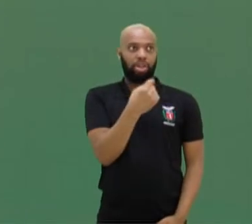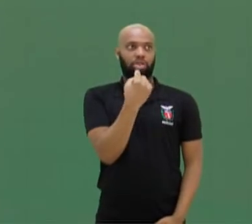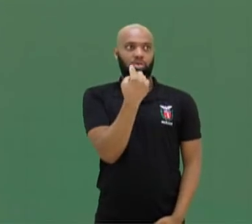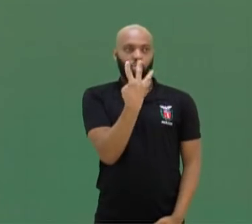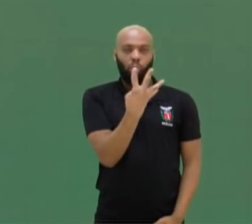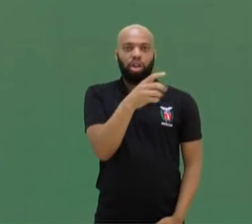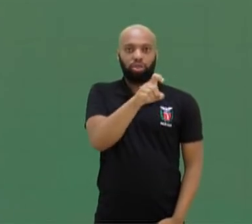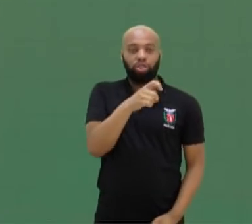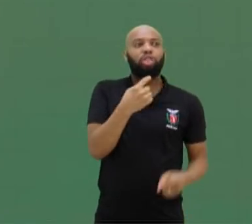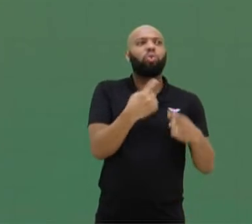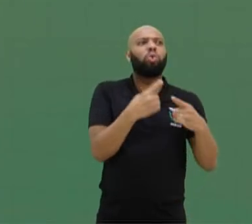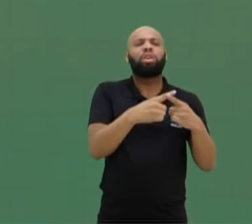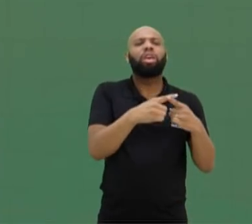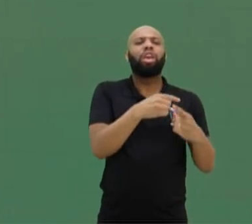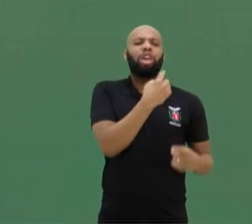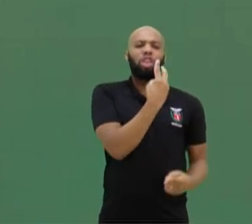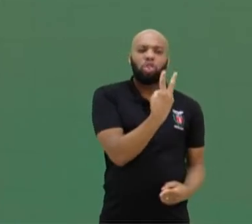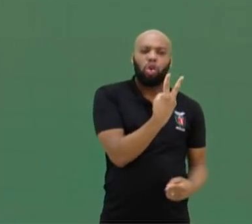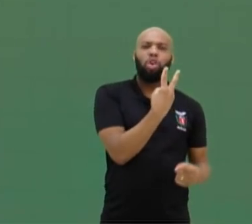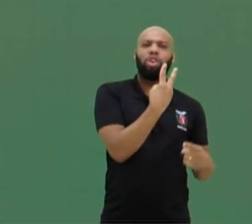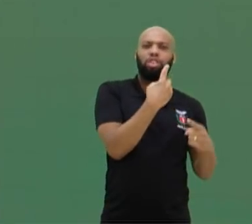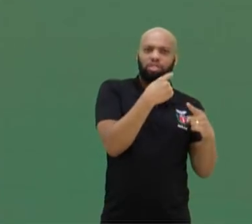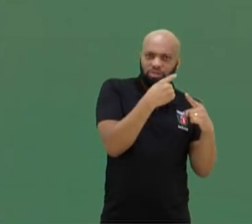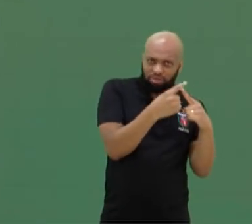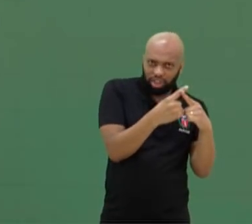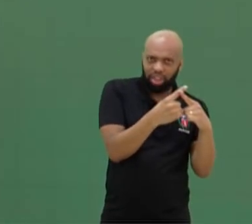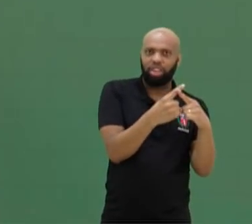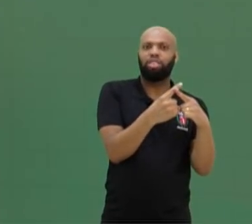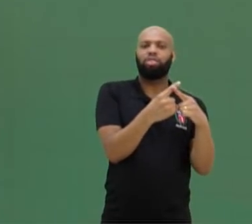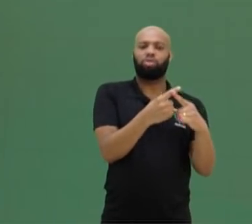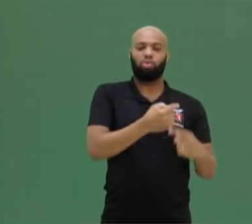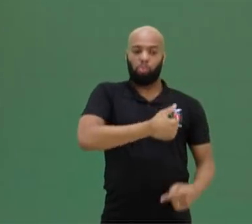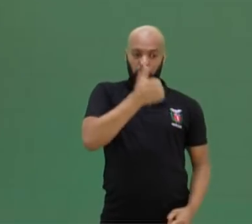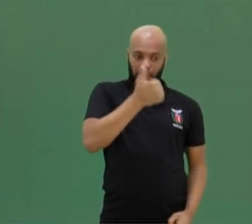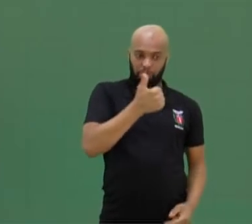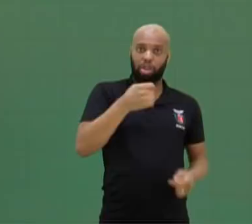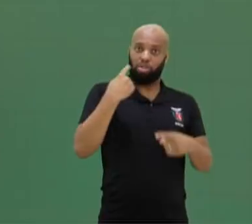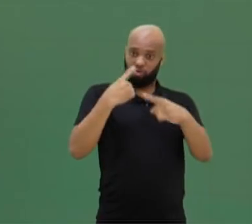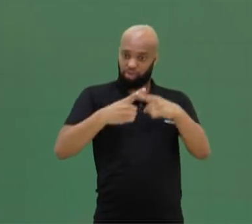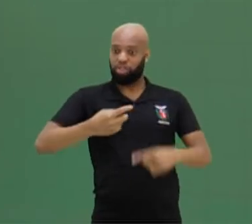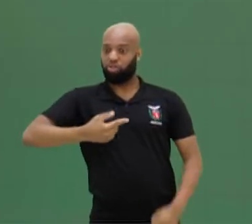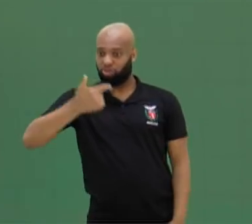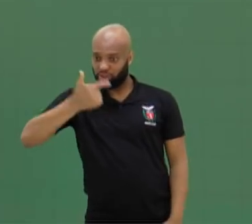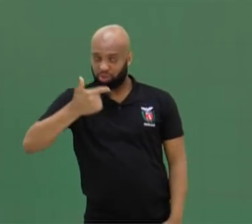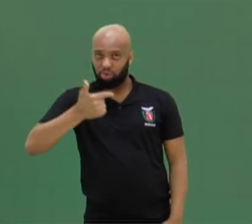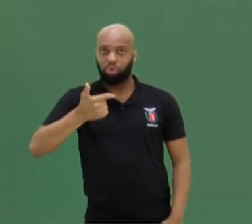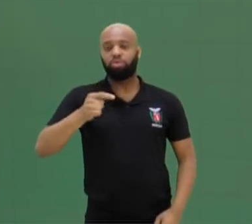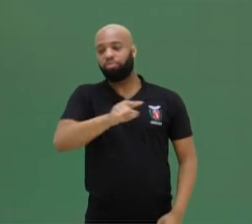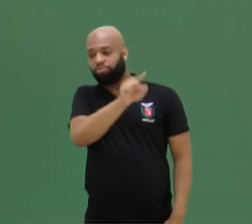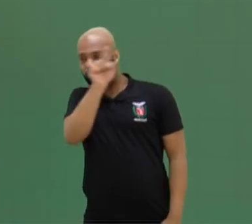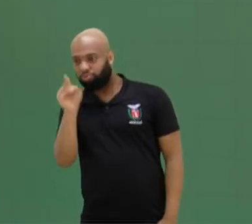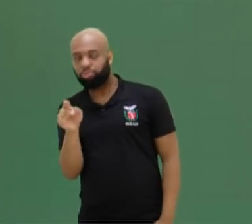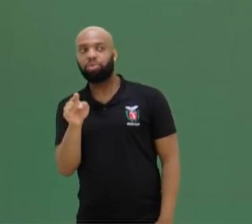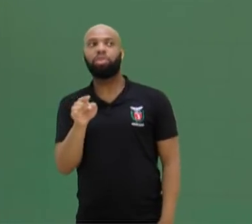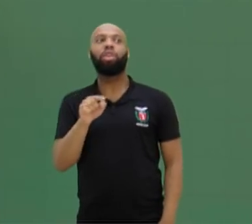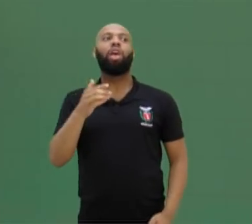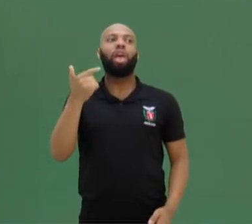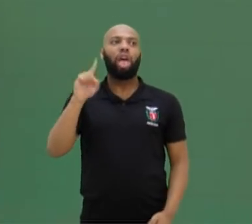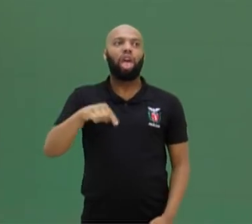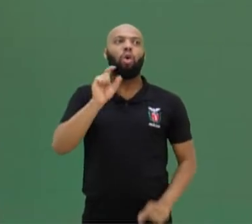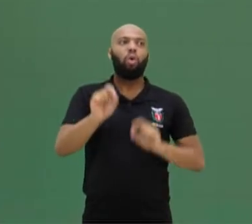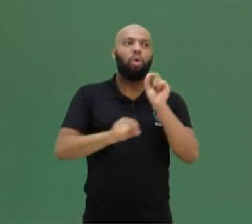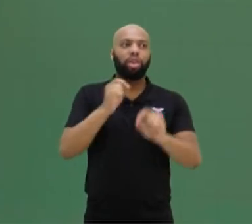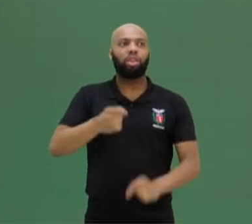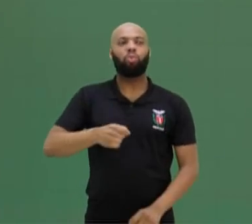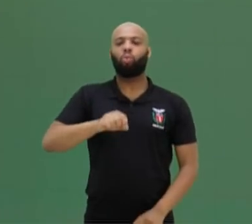pelo segundo, mais o quadrado do segundo. Desenvolvemos um quadrado. Ao próximo. Quadrado do primeiro, menos 2 vezes o primeiro